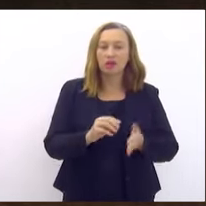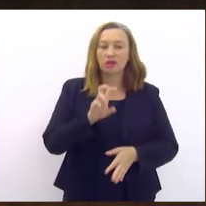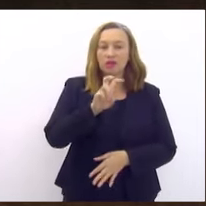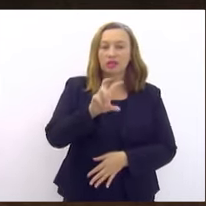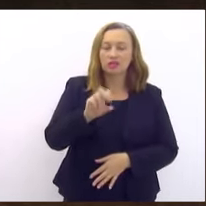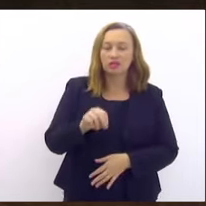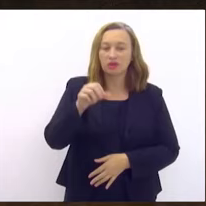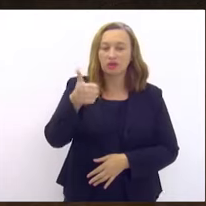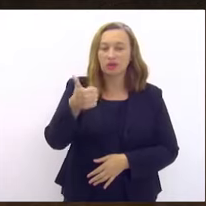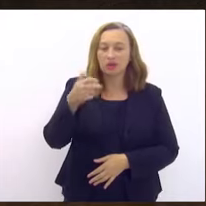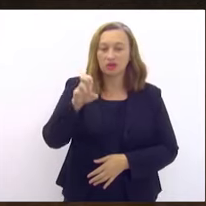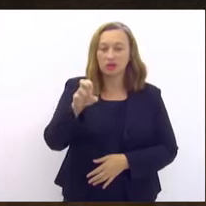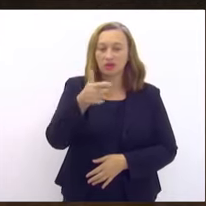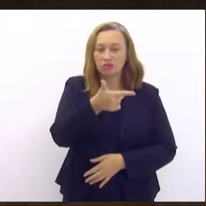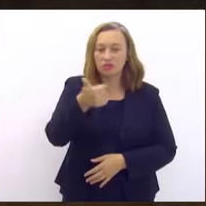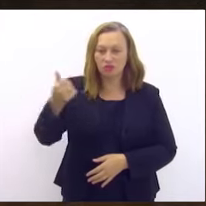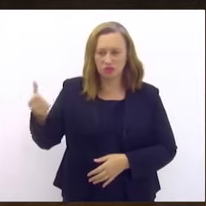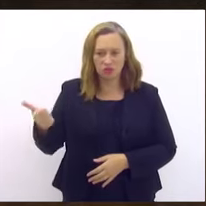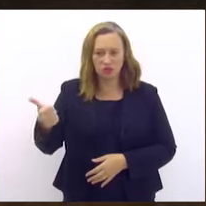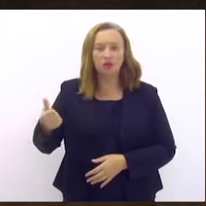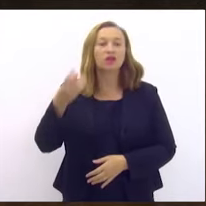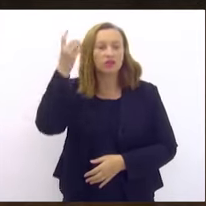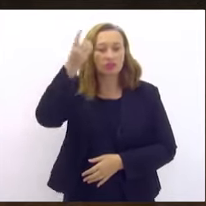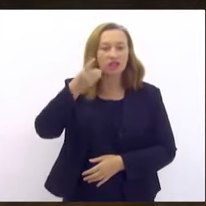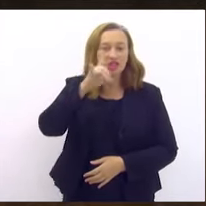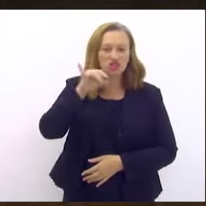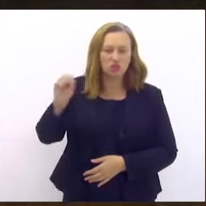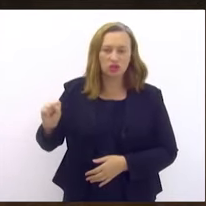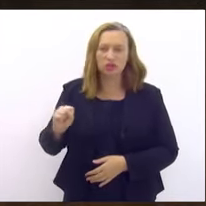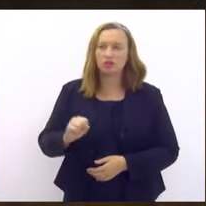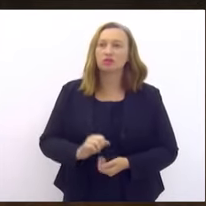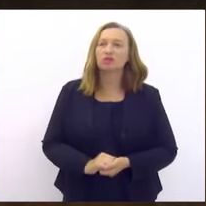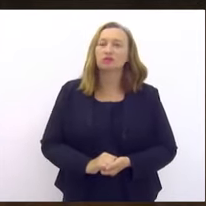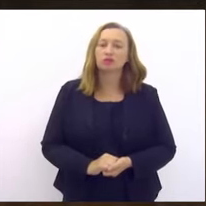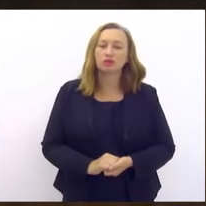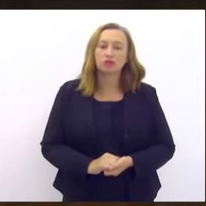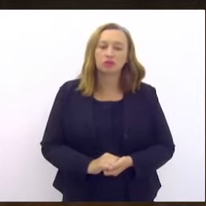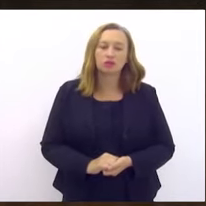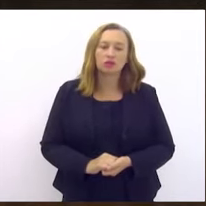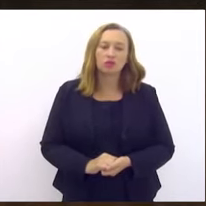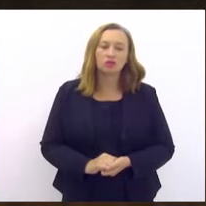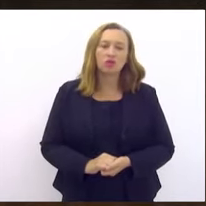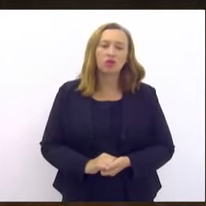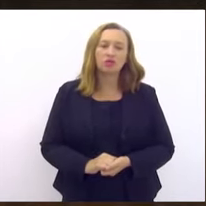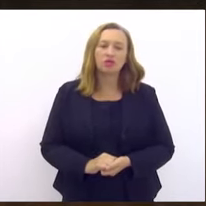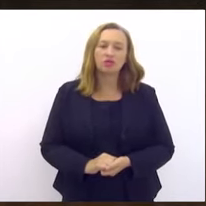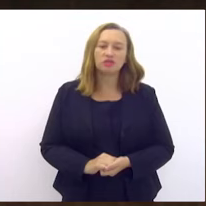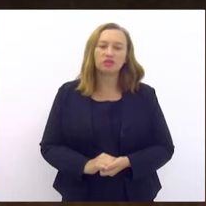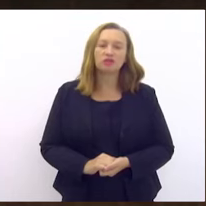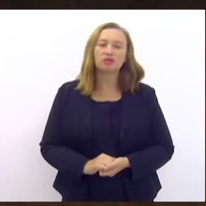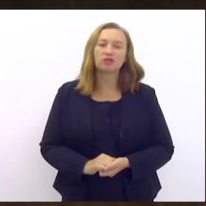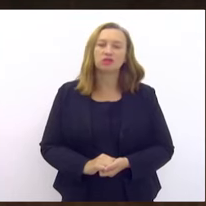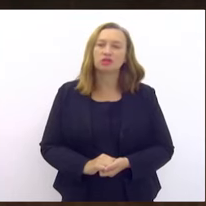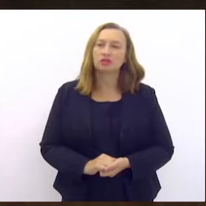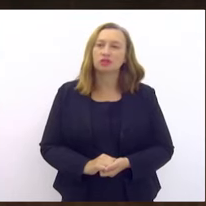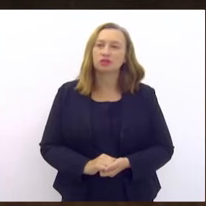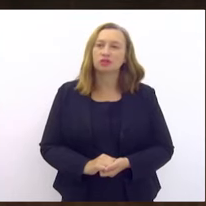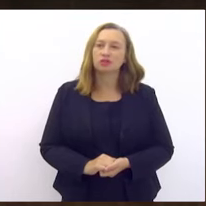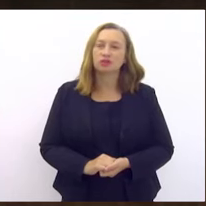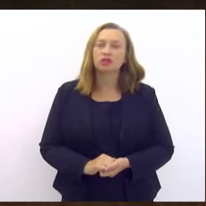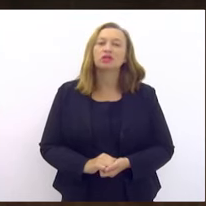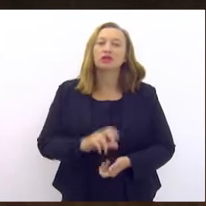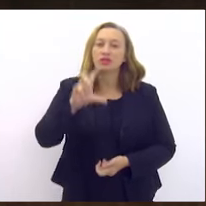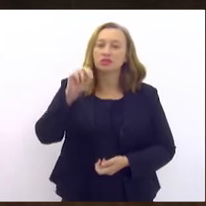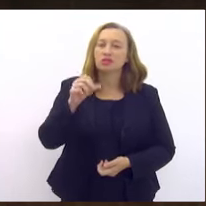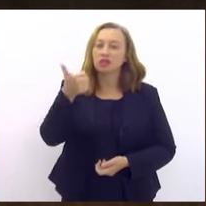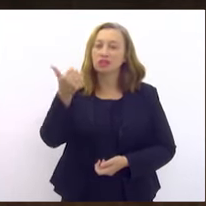5015 de 2021 de autoria do deputado Dionísio Lins apenas para R 50 166